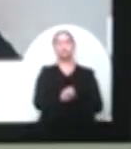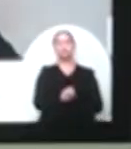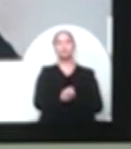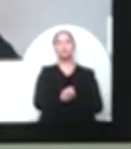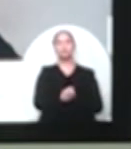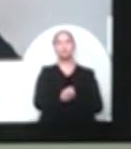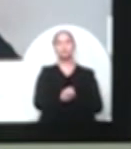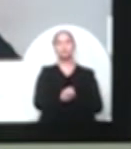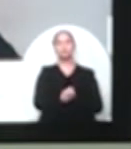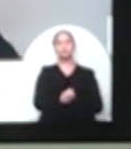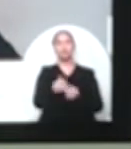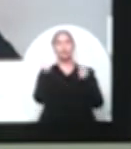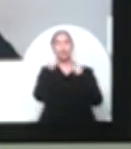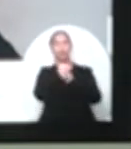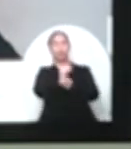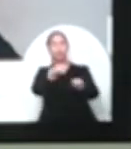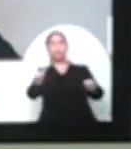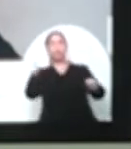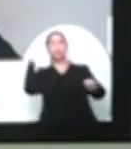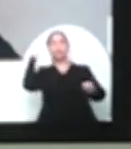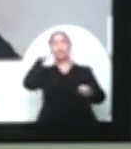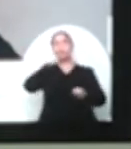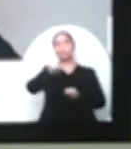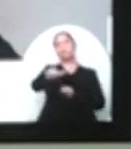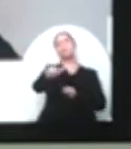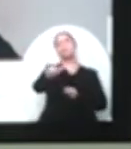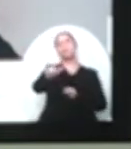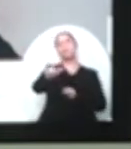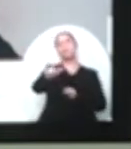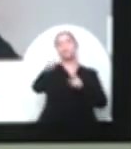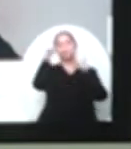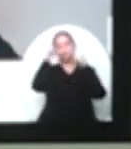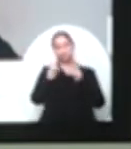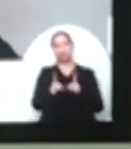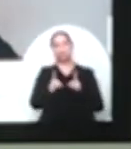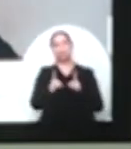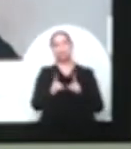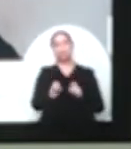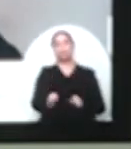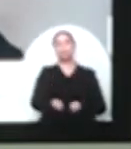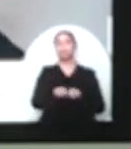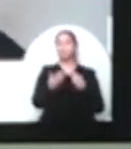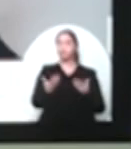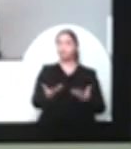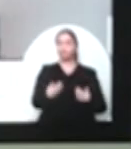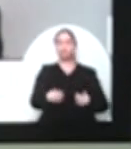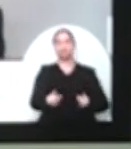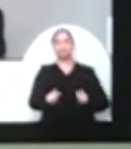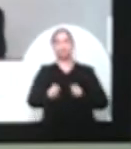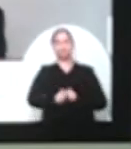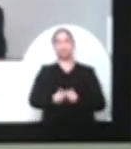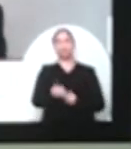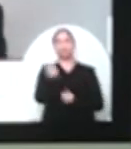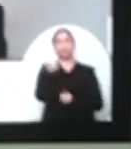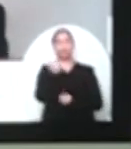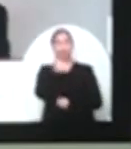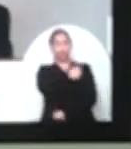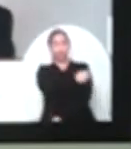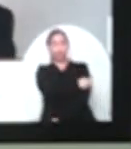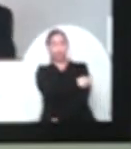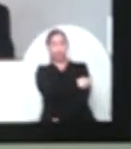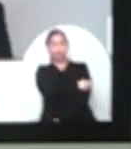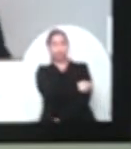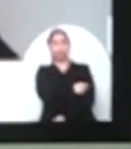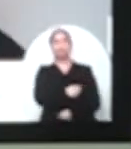desta segunda-feira, dia 27 de agosto, as sessões irão ocorrer às 17 horas, nas segundas e